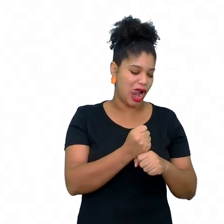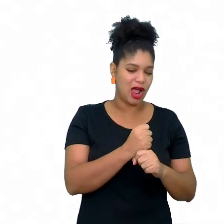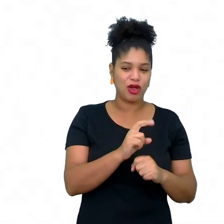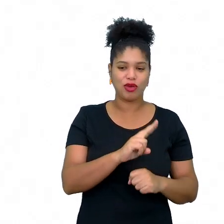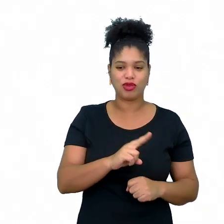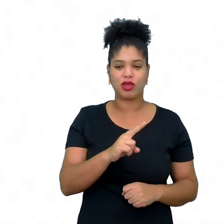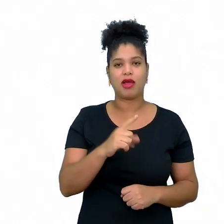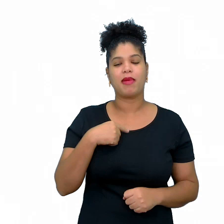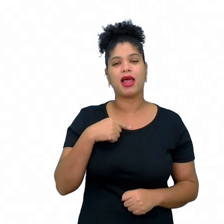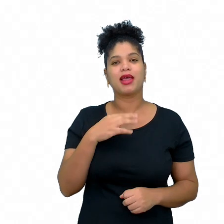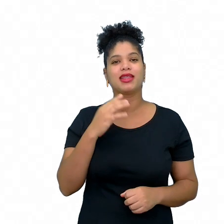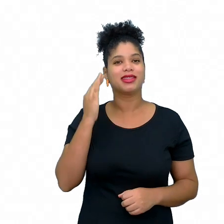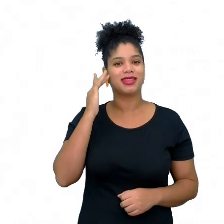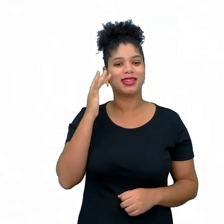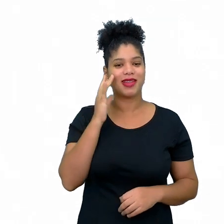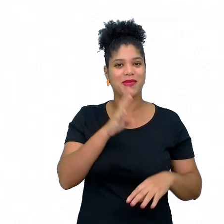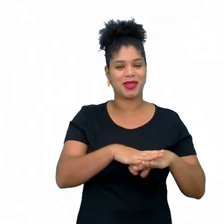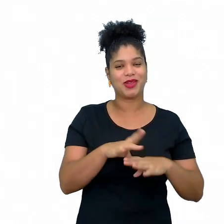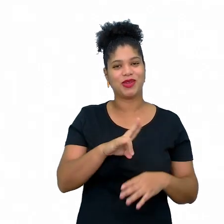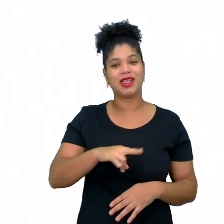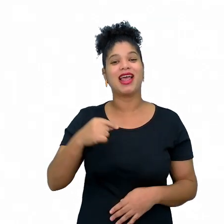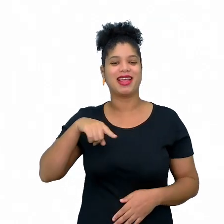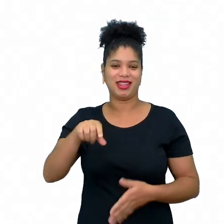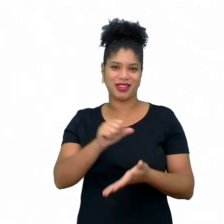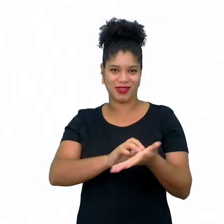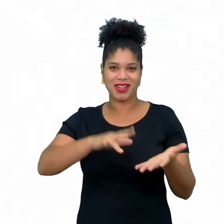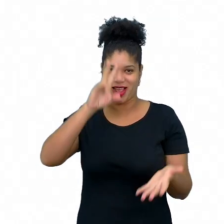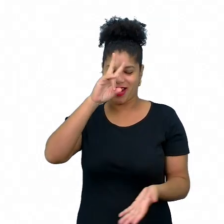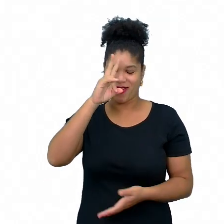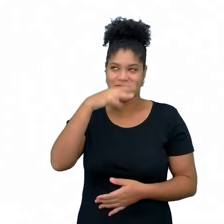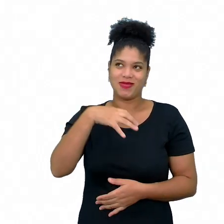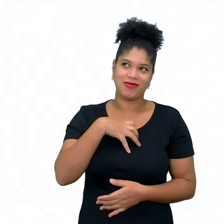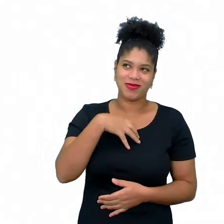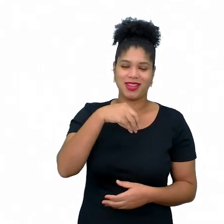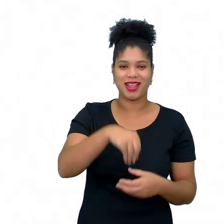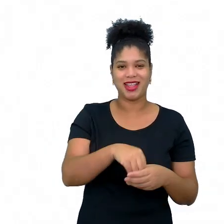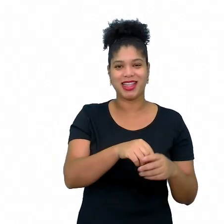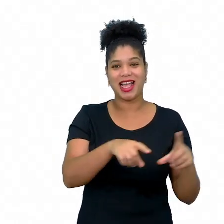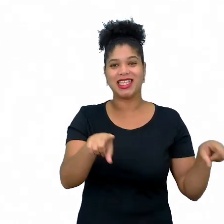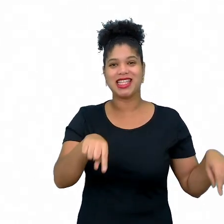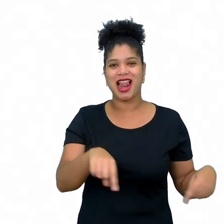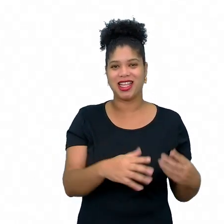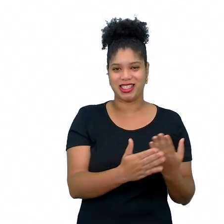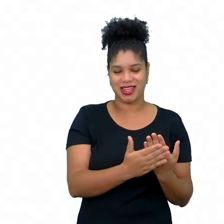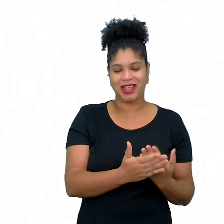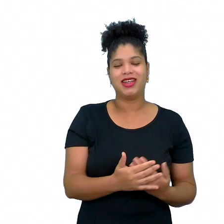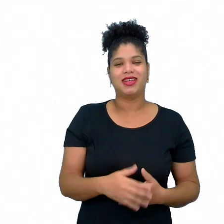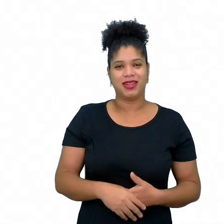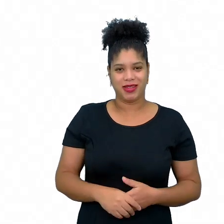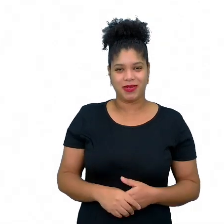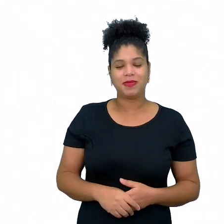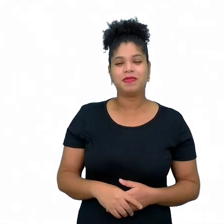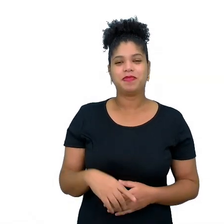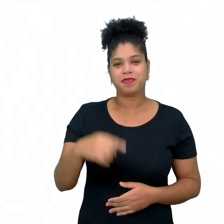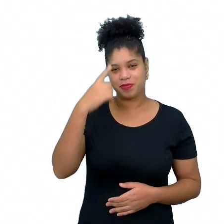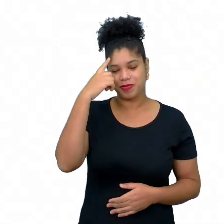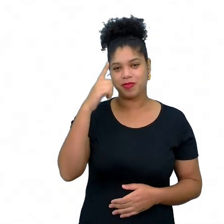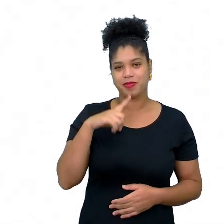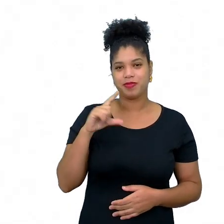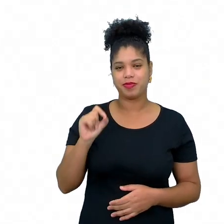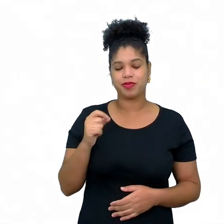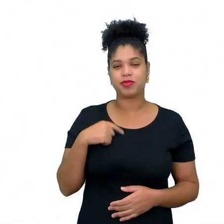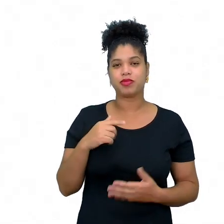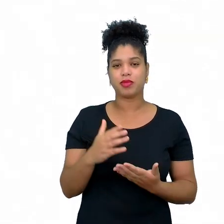matemática também. E essa atividade, ela me lembrou esse meu momento em sala de aula. E no momento você tem